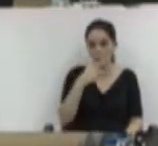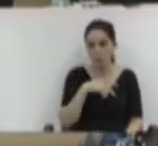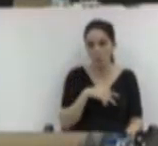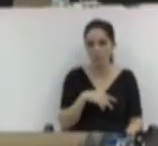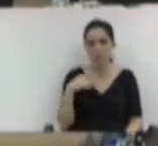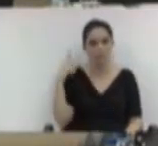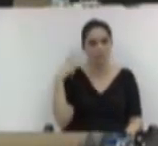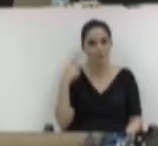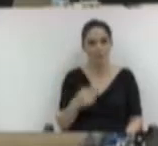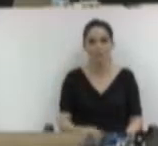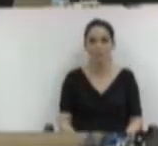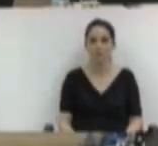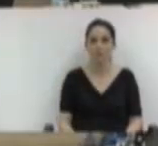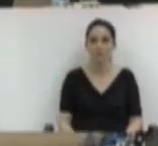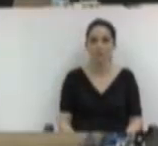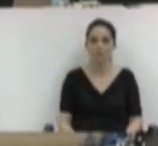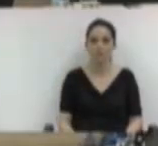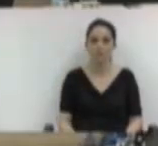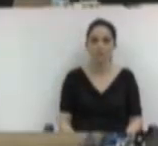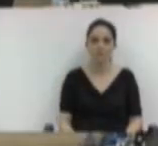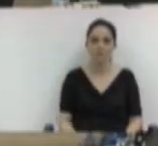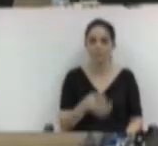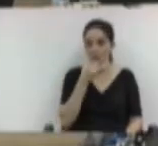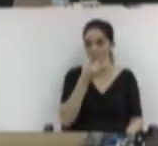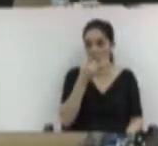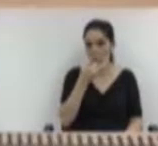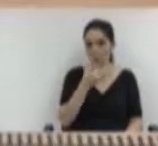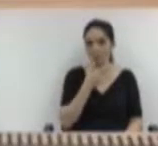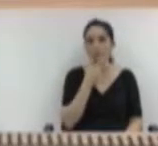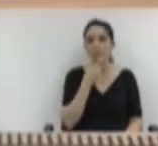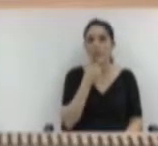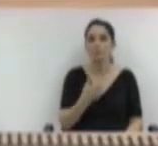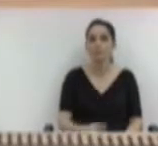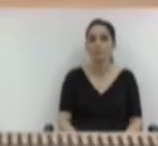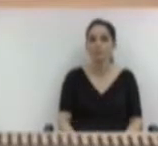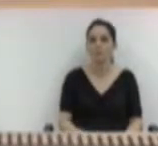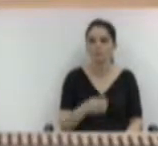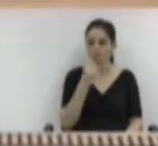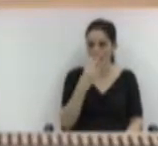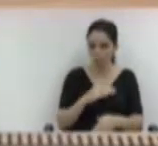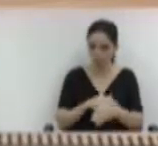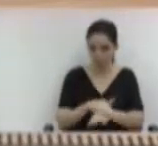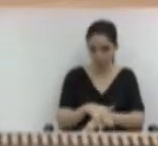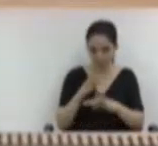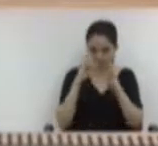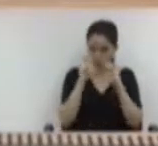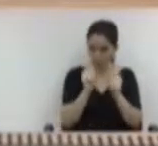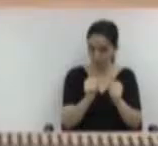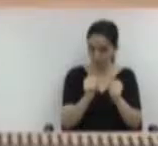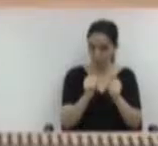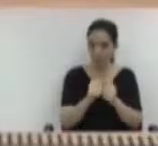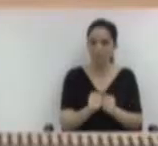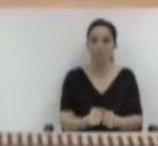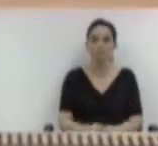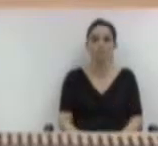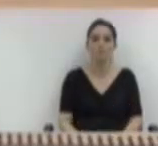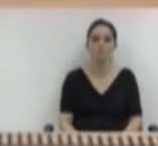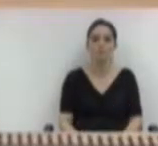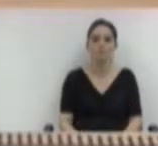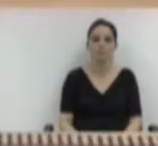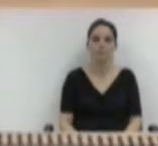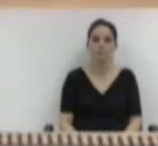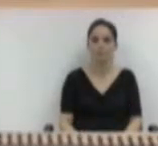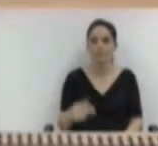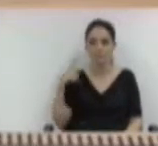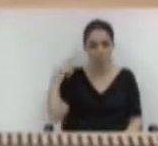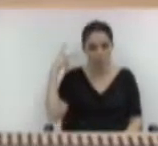vereador deseja discutir? Com a palavra, a nobre vereadora Érica Monteiro. Boa noite a todos, ao público que nos assiste. Boa